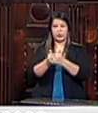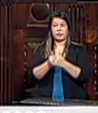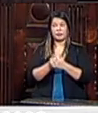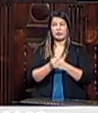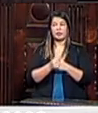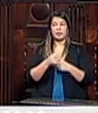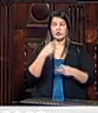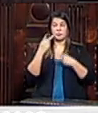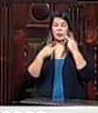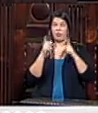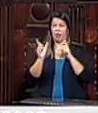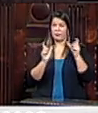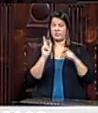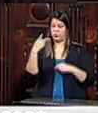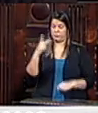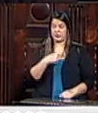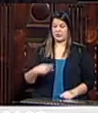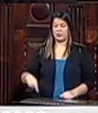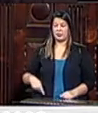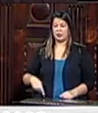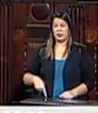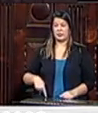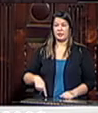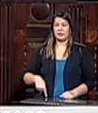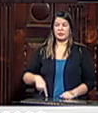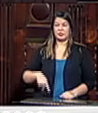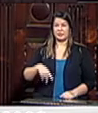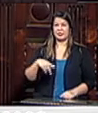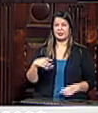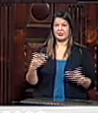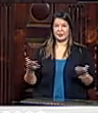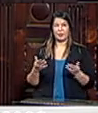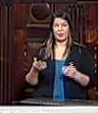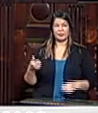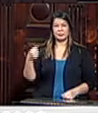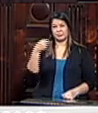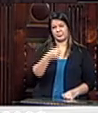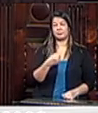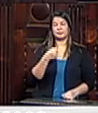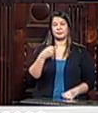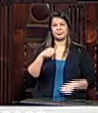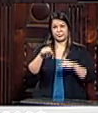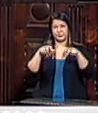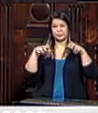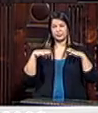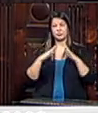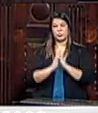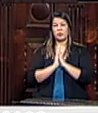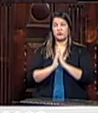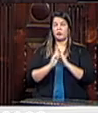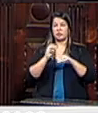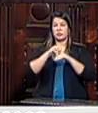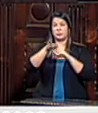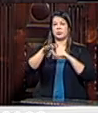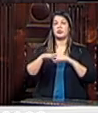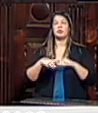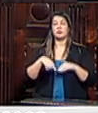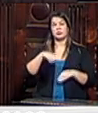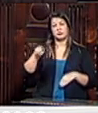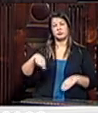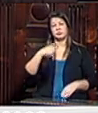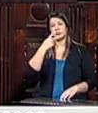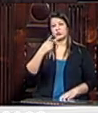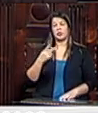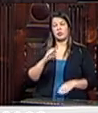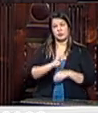as palavras do Presidente da República, solicitar que sejam colocadas aqui no plenário, por favor, a transmissão, e dizer que o estado do